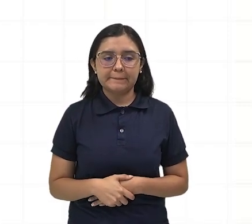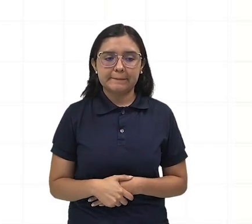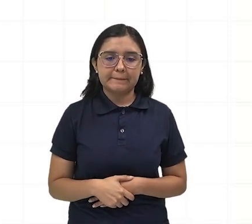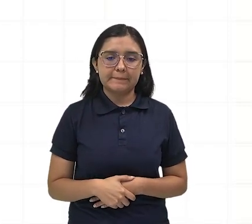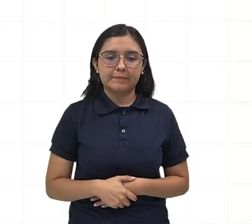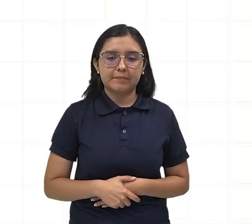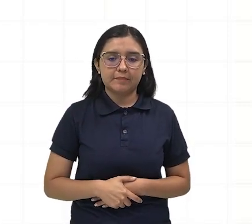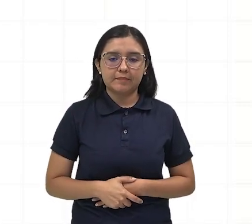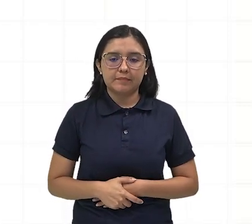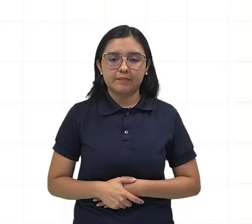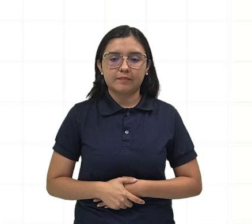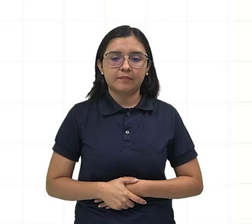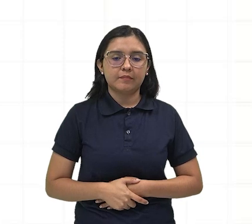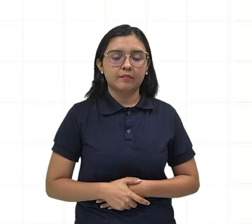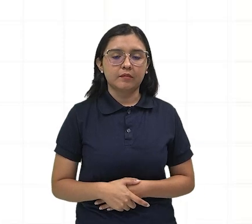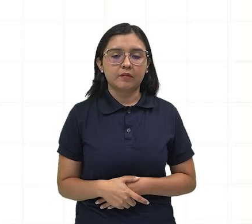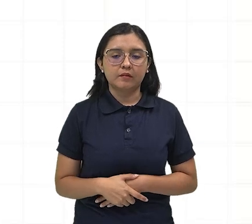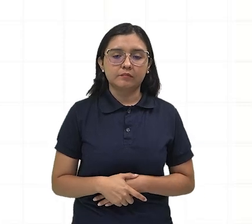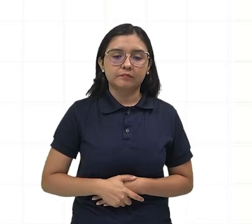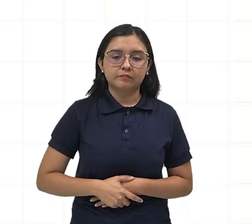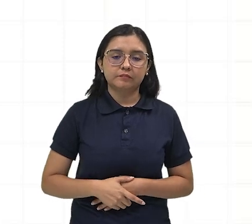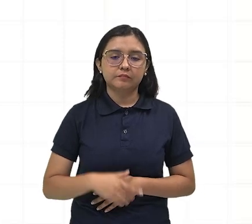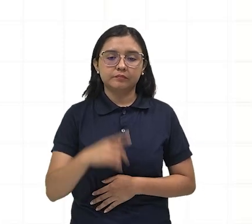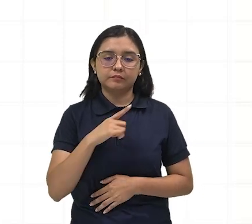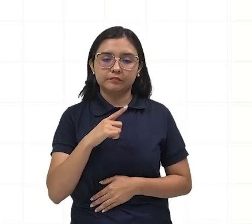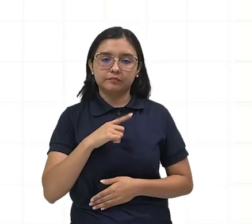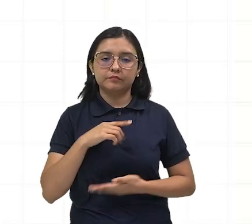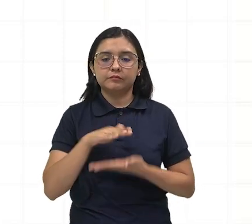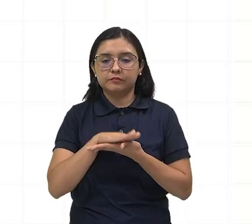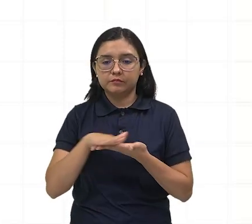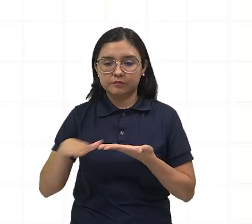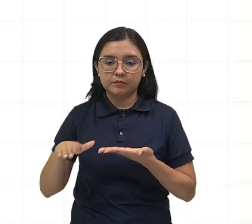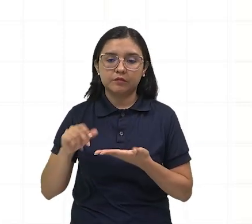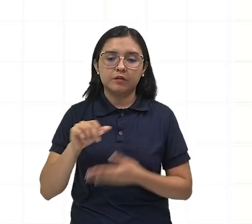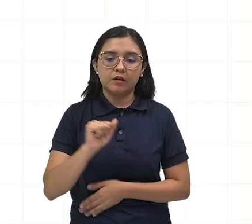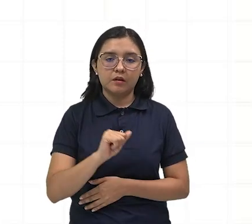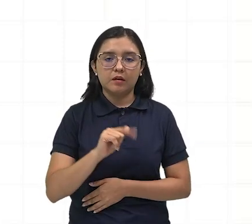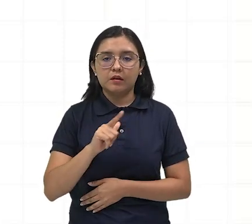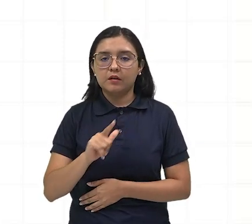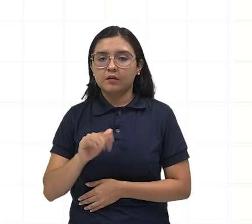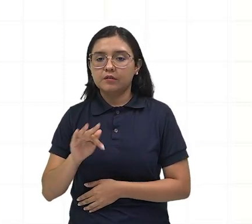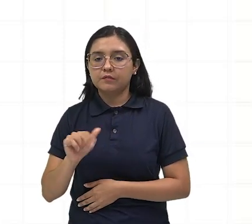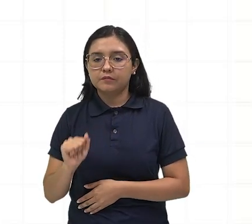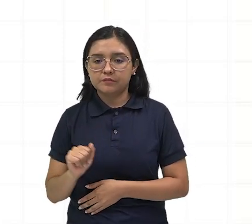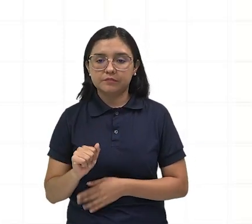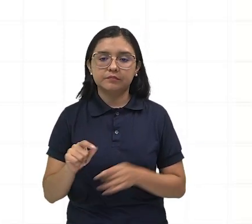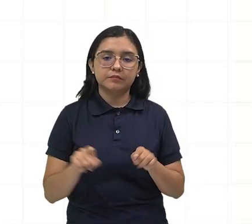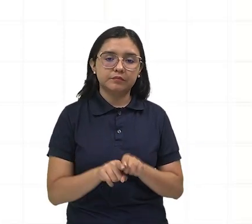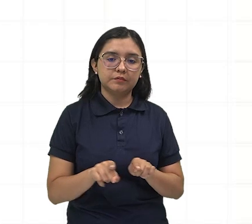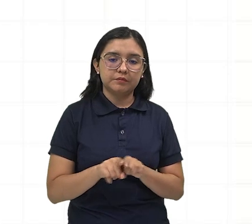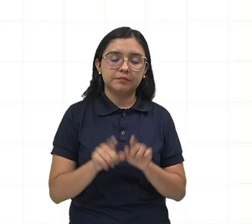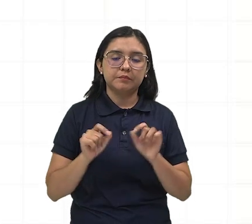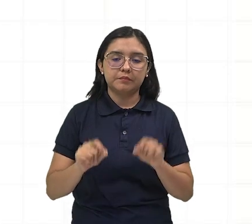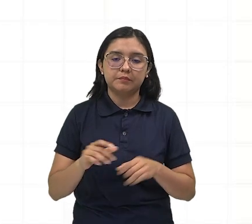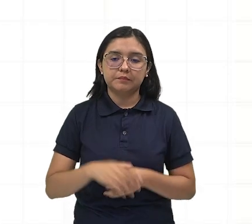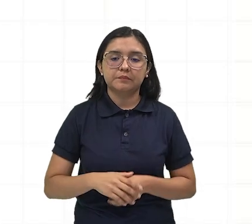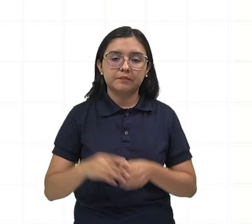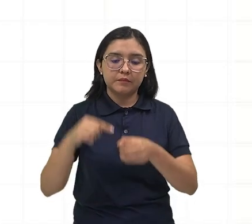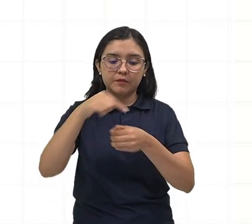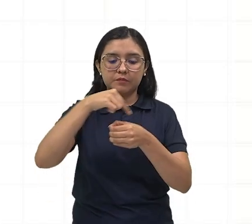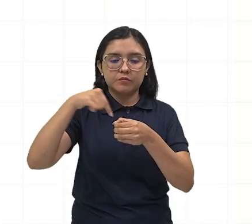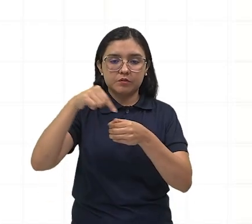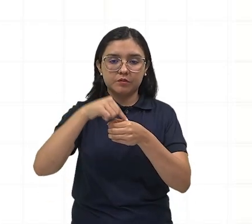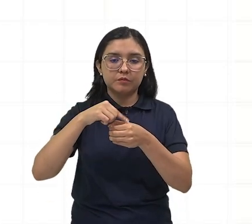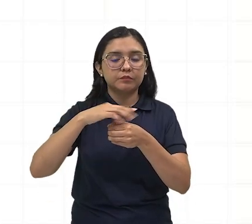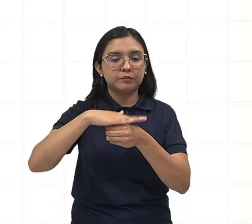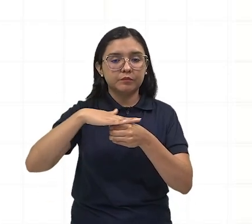situados em planos paralelos. Então aqui nós temos o plano, que nós já vimos que é um plano alfa, né? E esse círculo aqui está num plano paralelo a